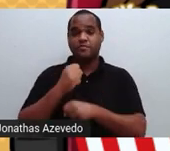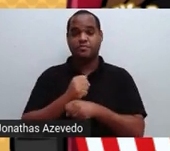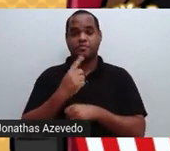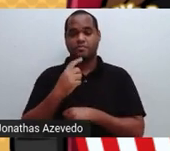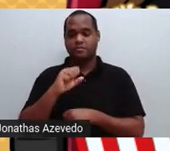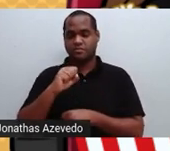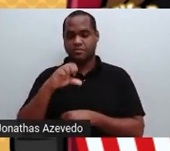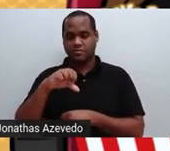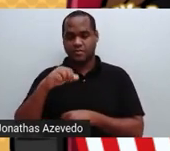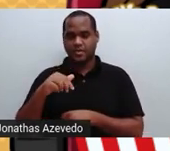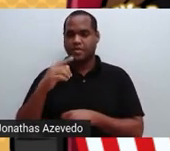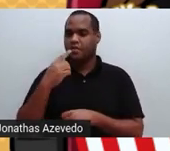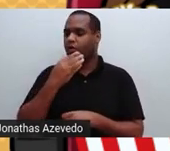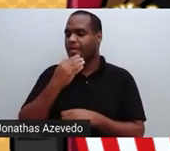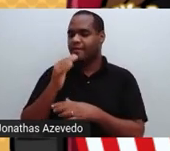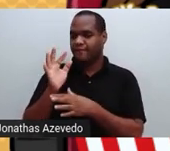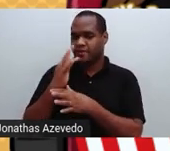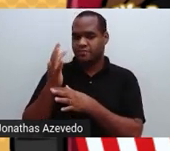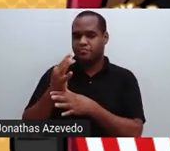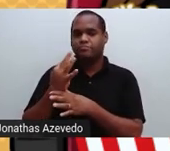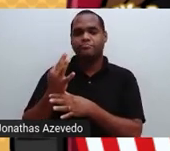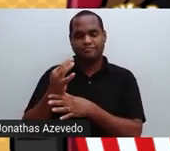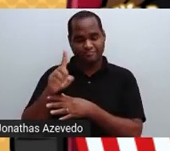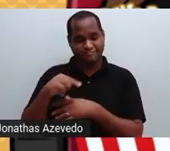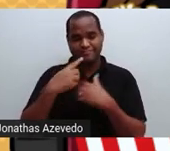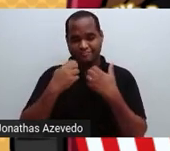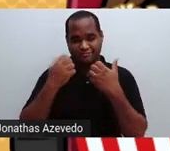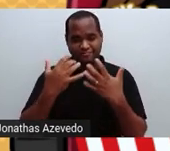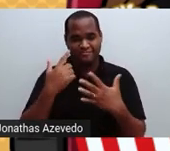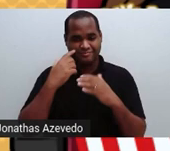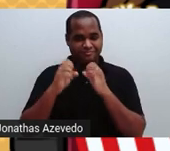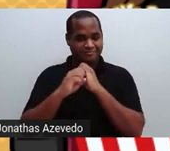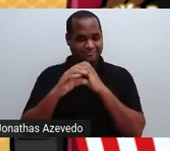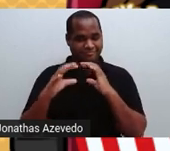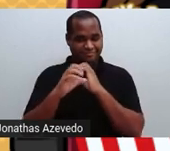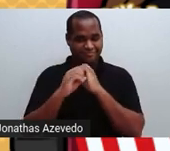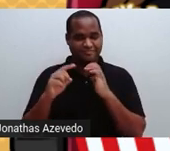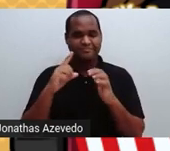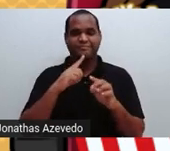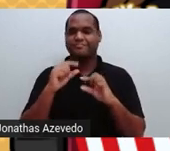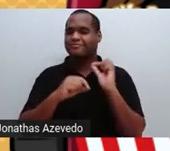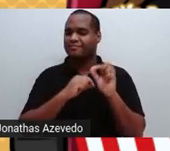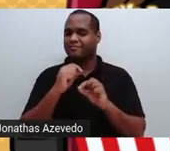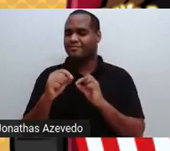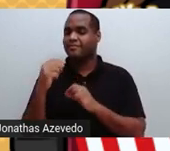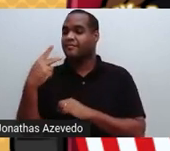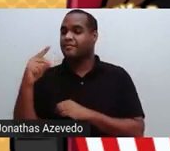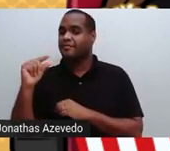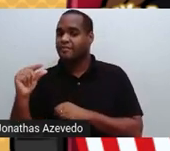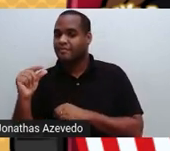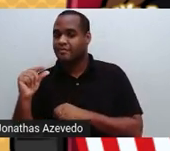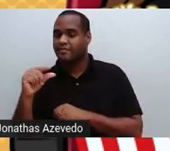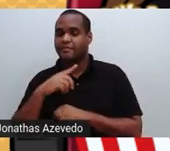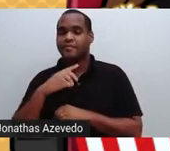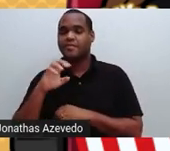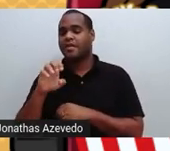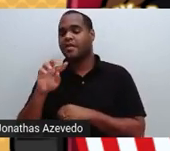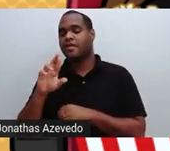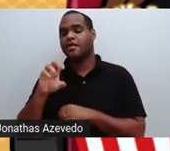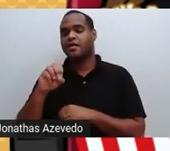o físico inglês, Joseph Thompson, descobriu uma pequena parte do átomo, ou partícula, o elétron.